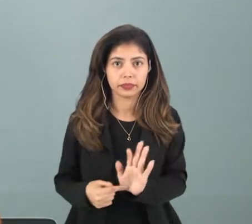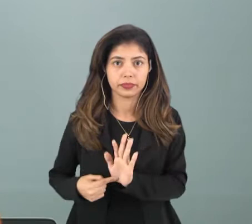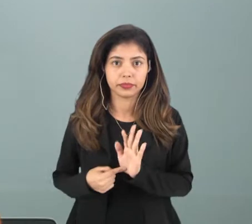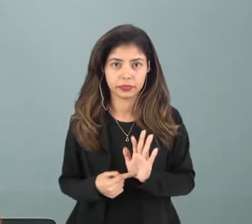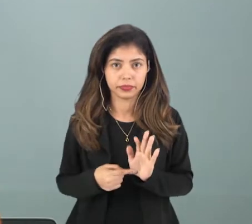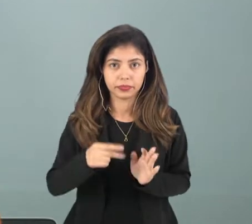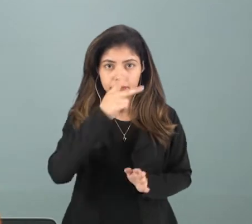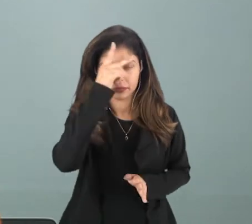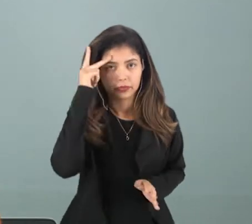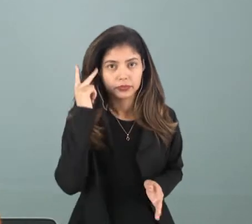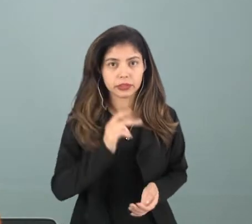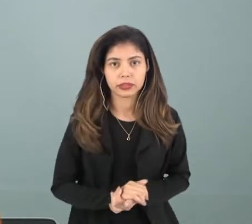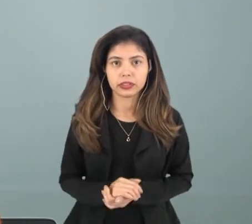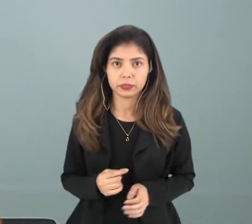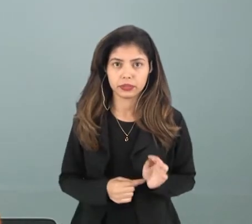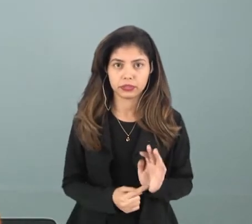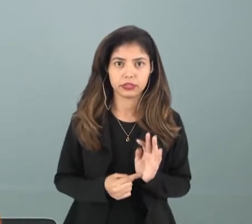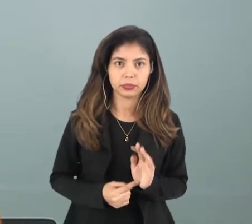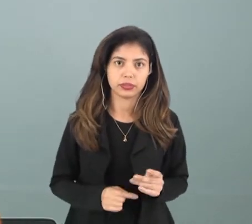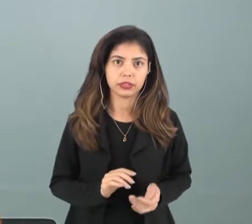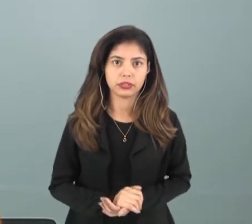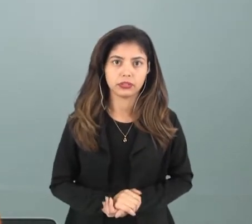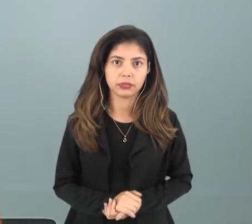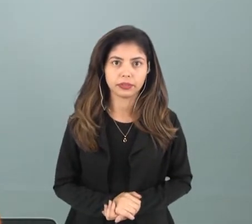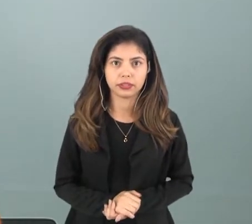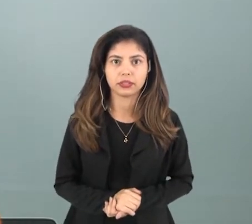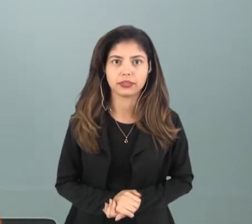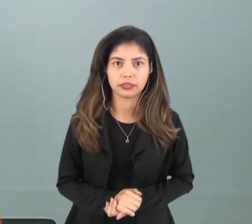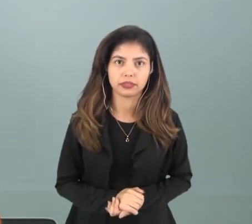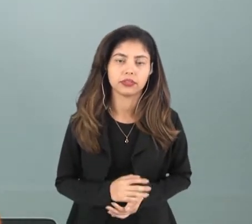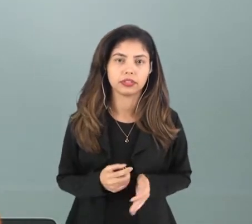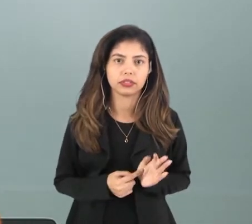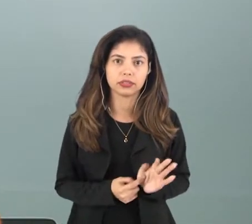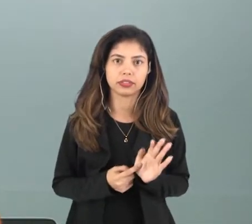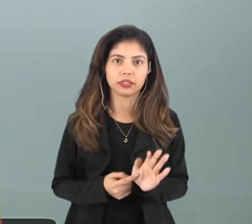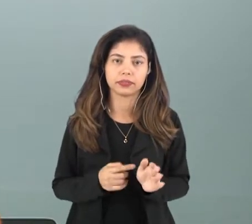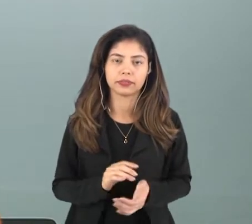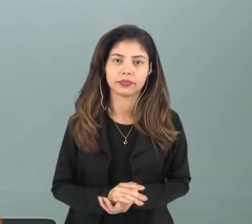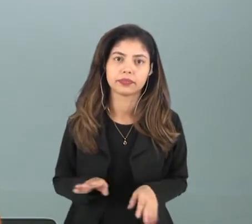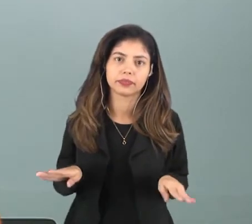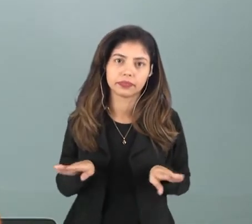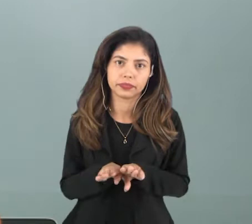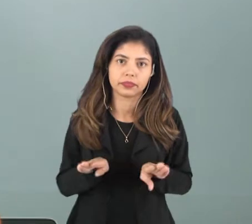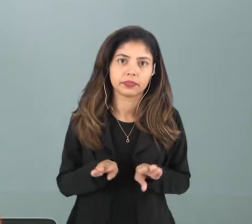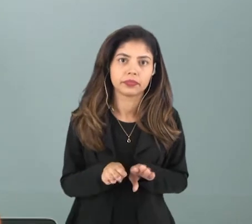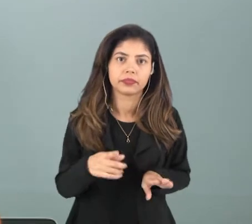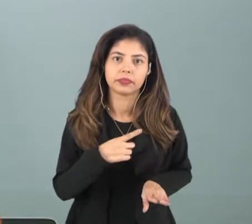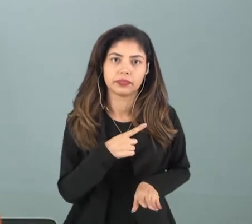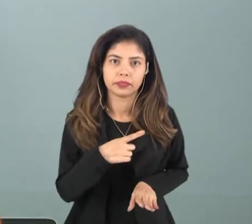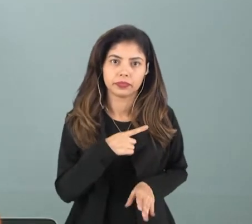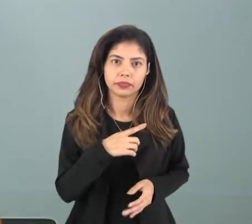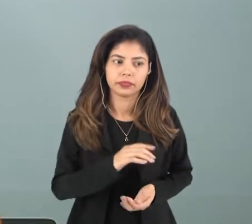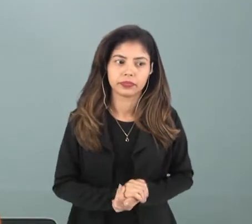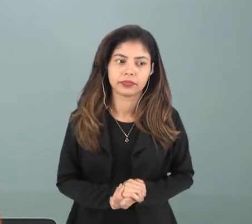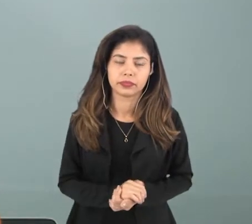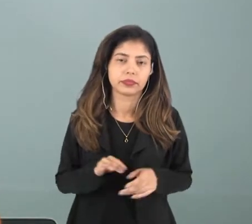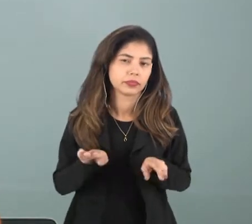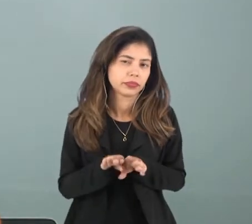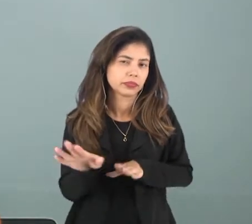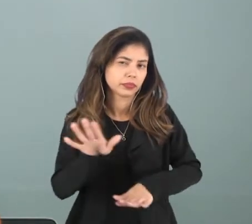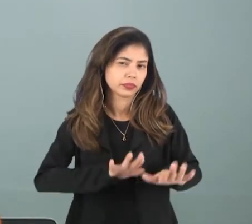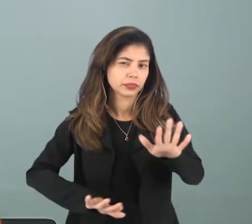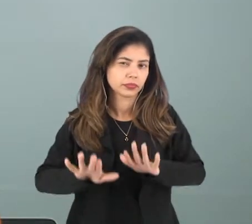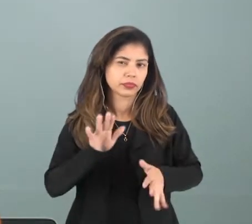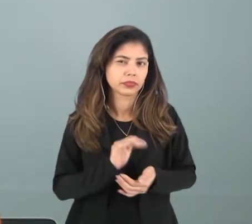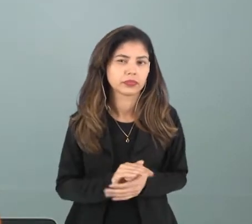pessoas. Foi chegando, né, foram vindo para a cidade, que isso também acontece. Algumas pessoas vão para fazer tratamento, vão para ter os